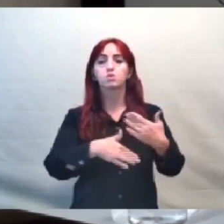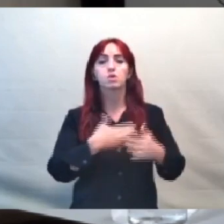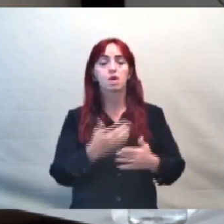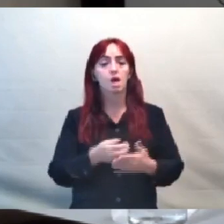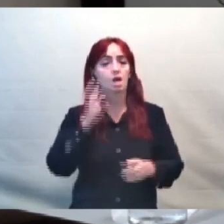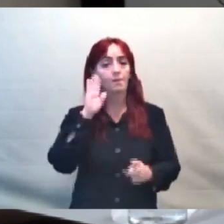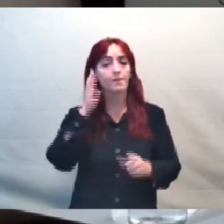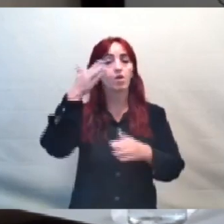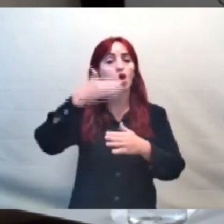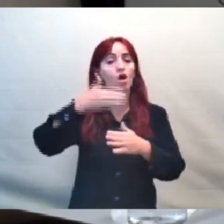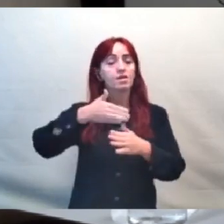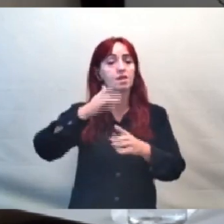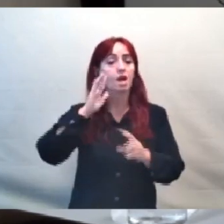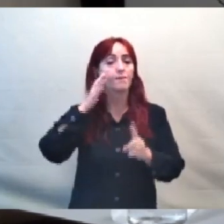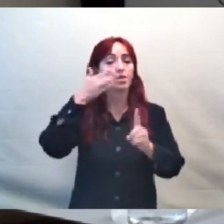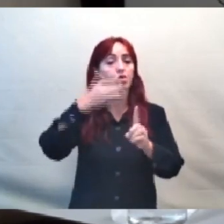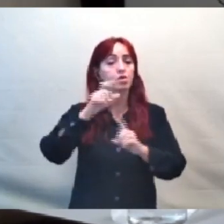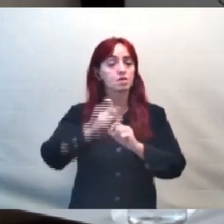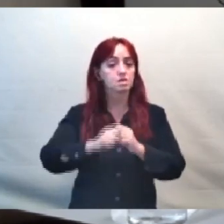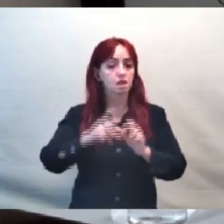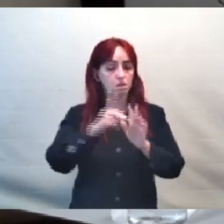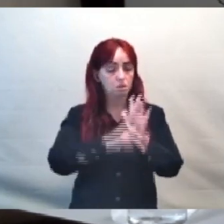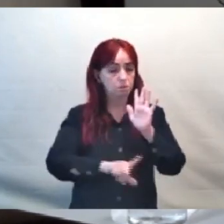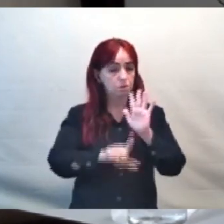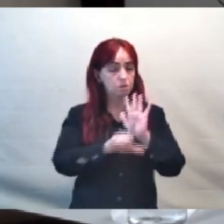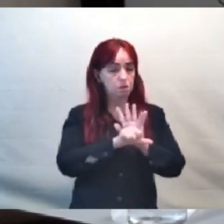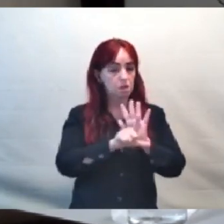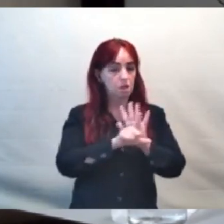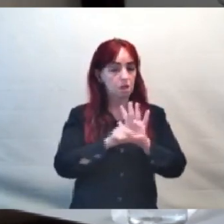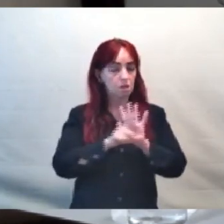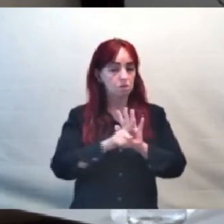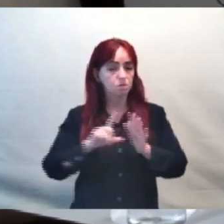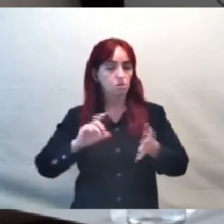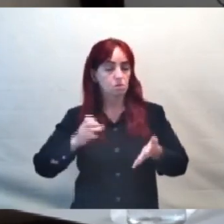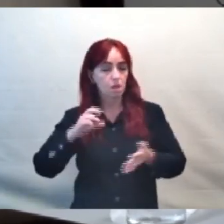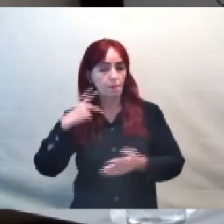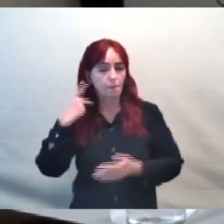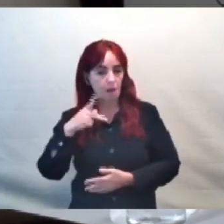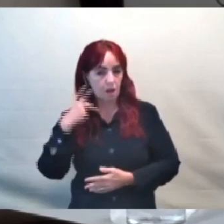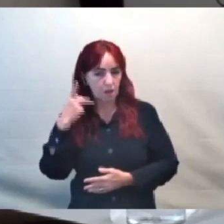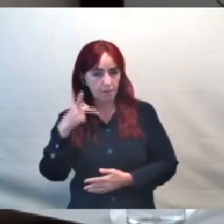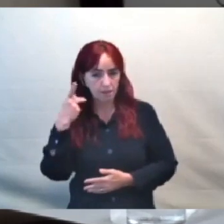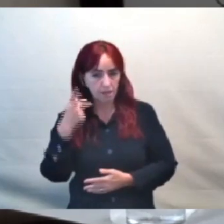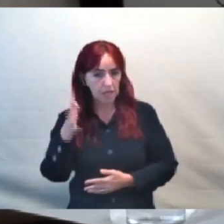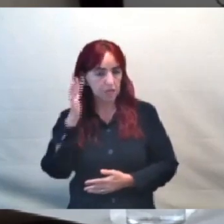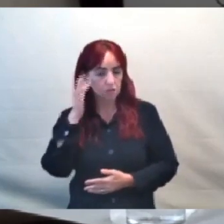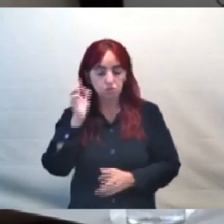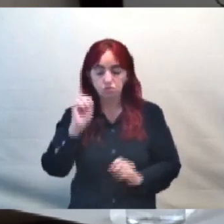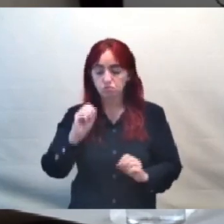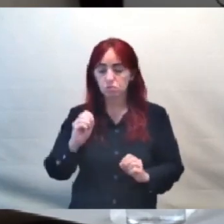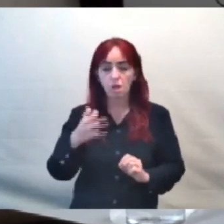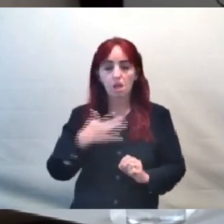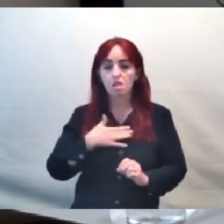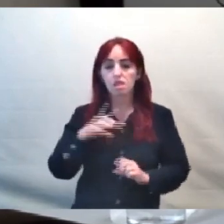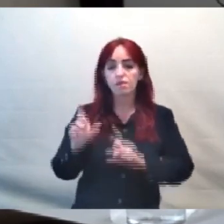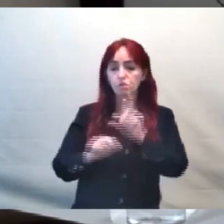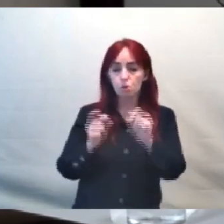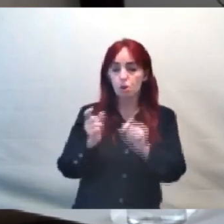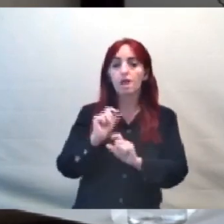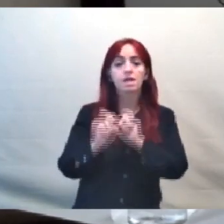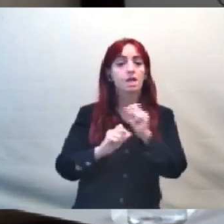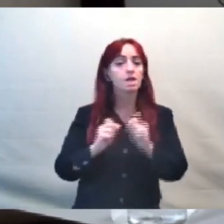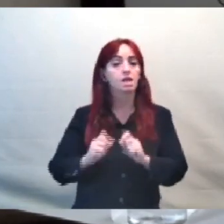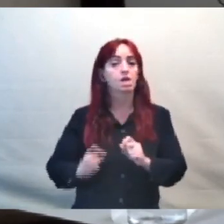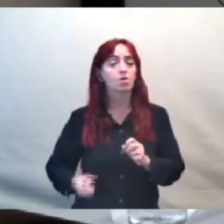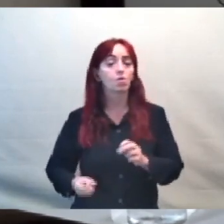os projetos dos parlamentares, sem distinção de quem é o autor, todos sendo pautados à medida em que seus líderes de blocos